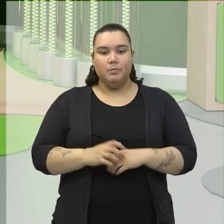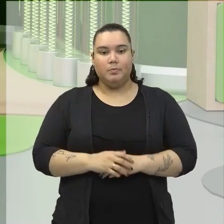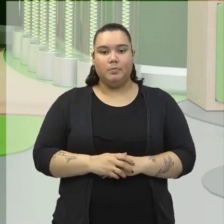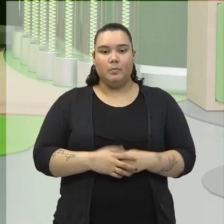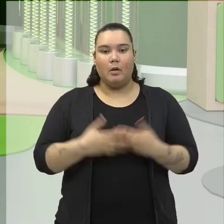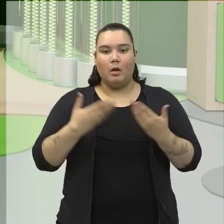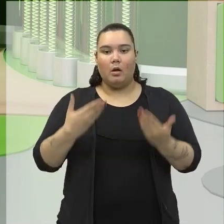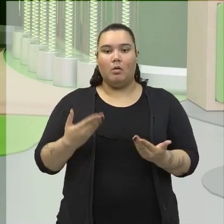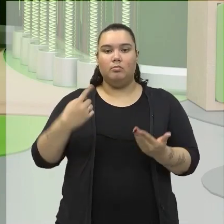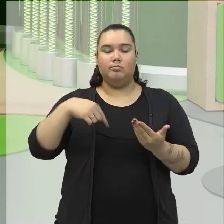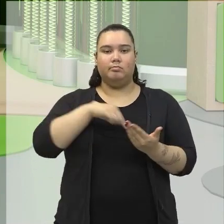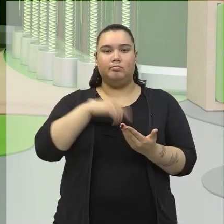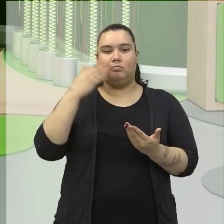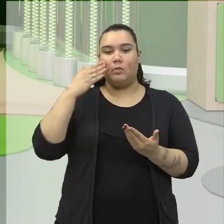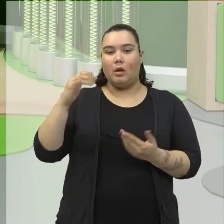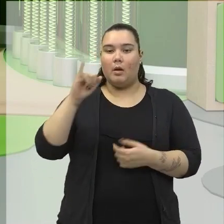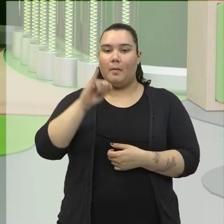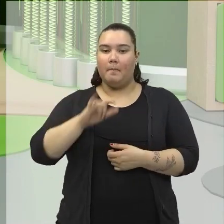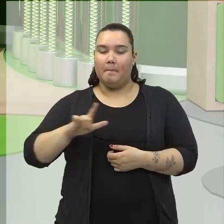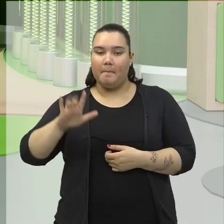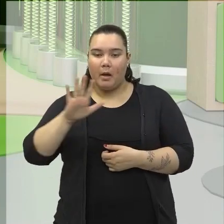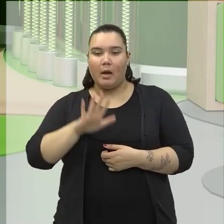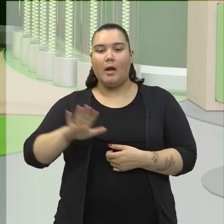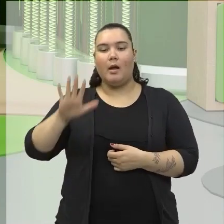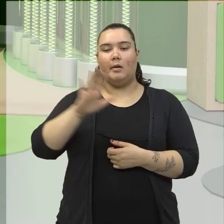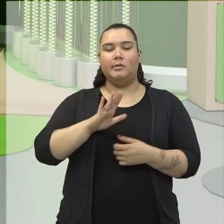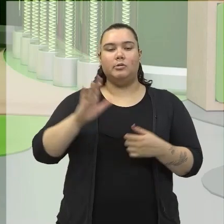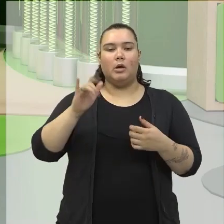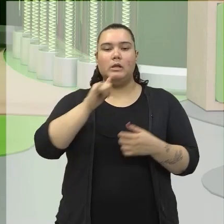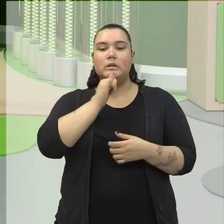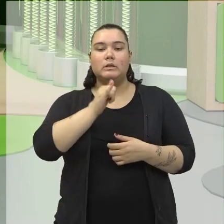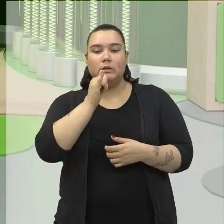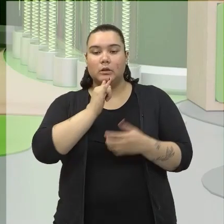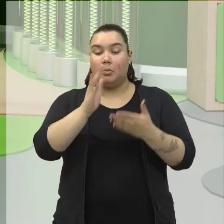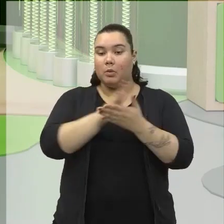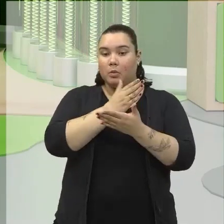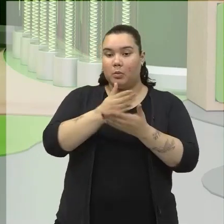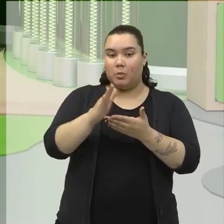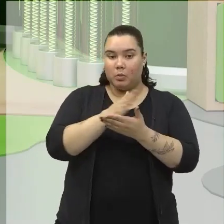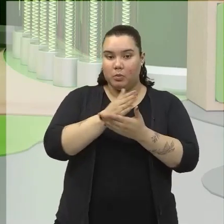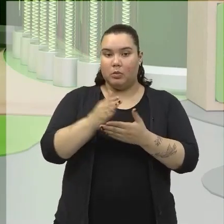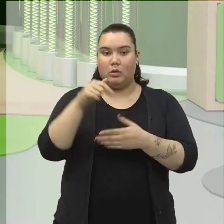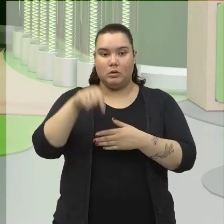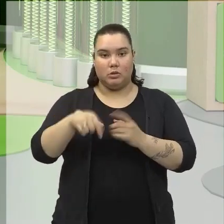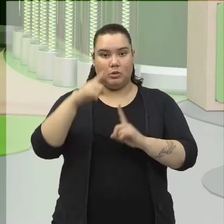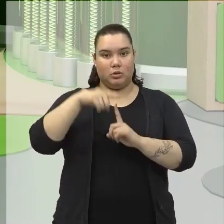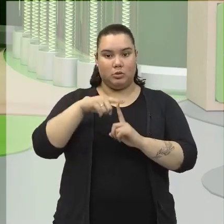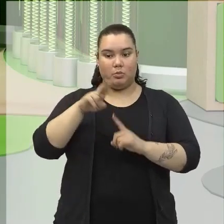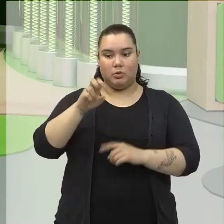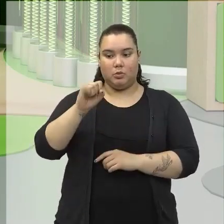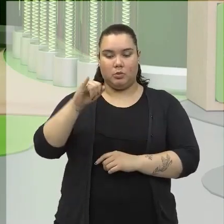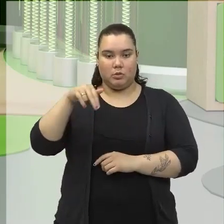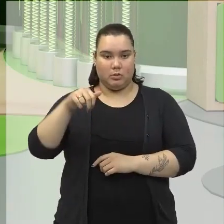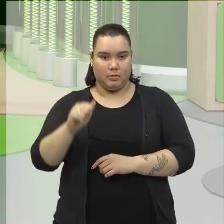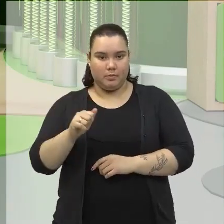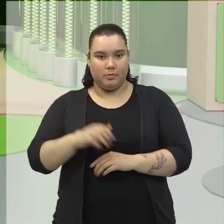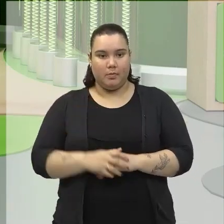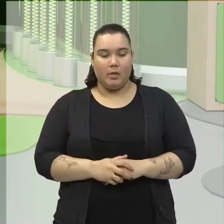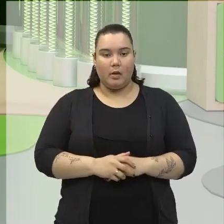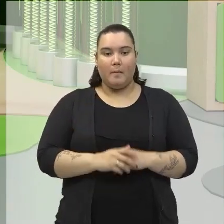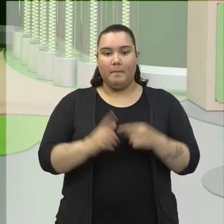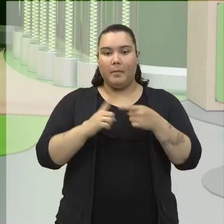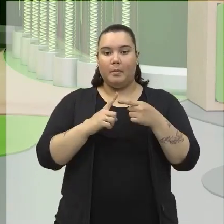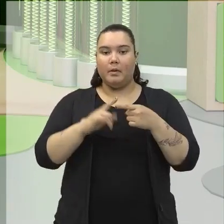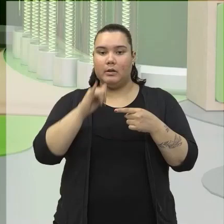a gente observa aí algumas imagens, alguns exemplos de algumas usinas geradoras de eletricidade, como por exemplo aqui nós temos